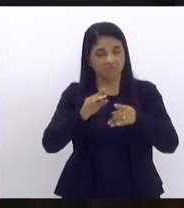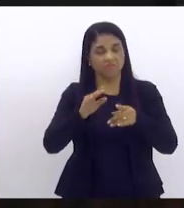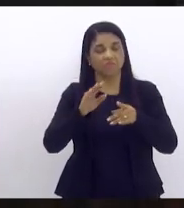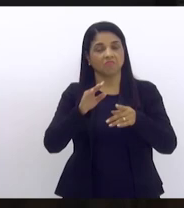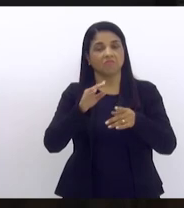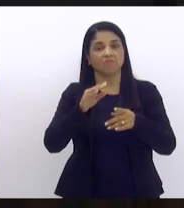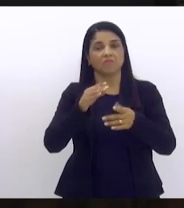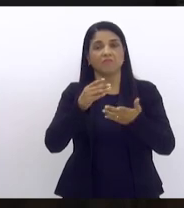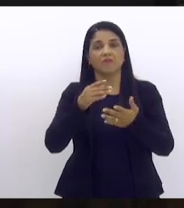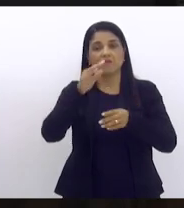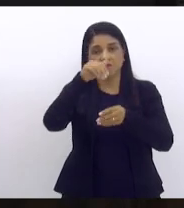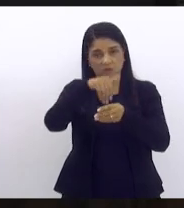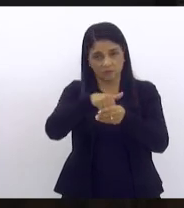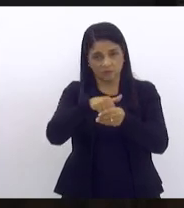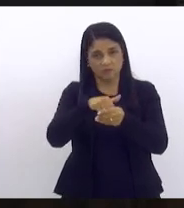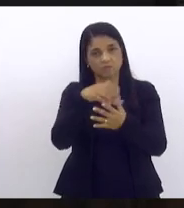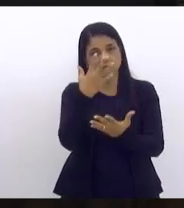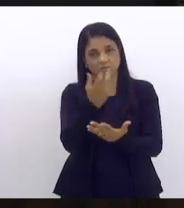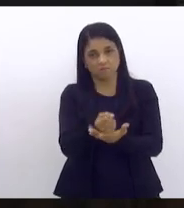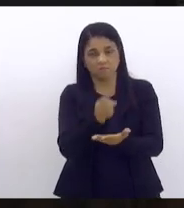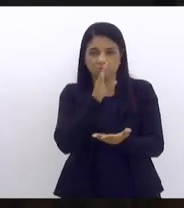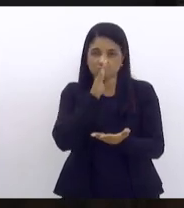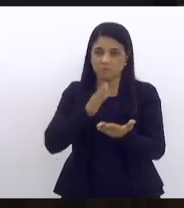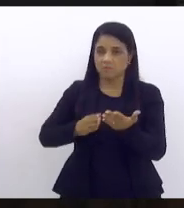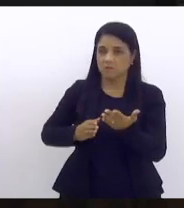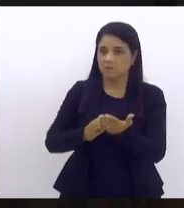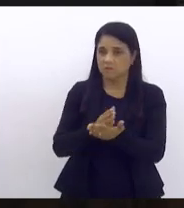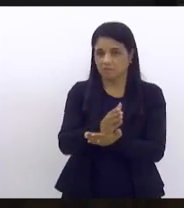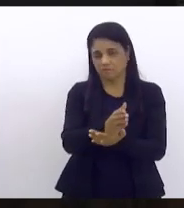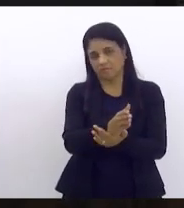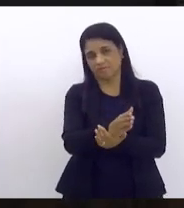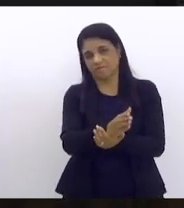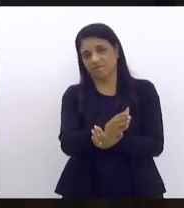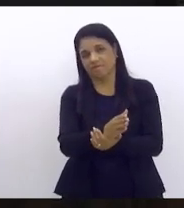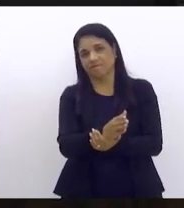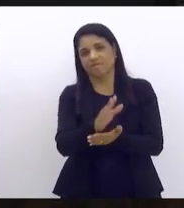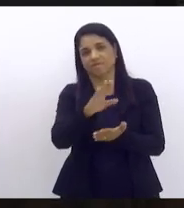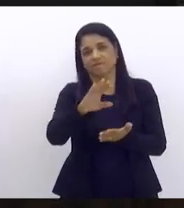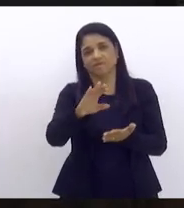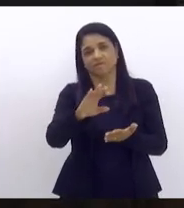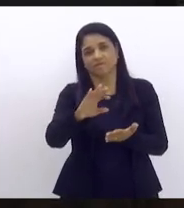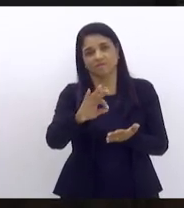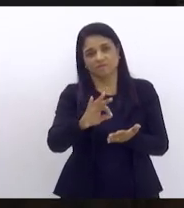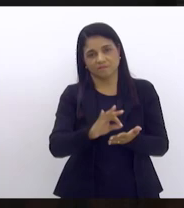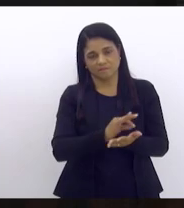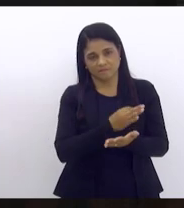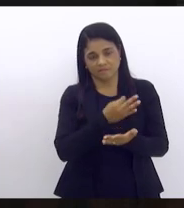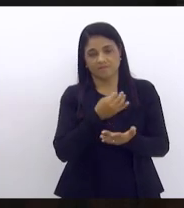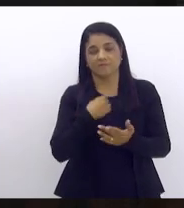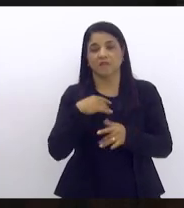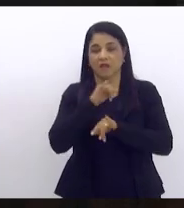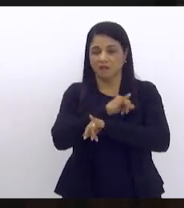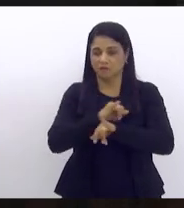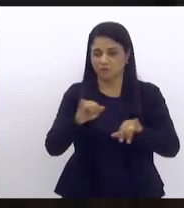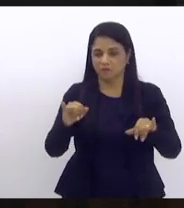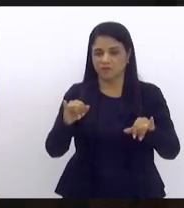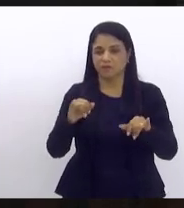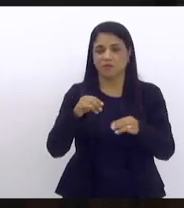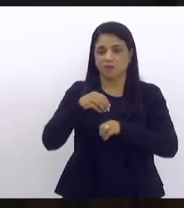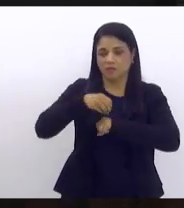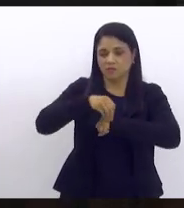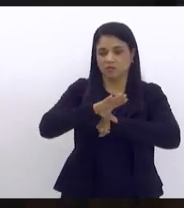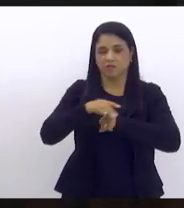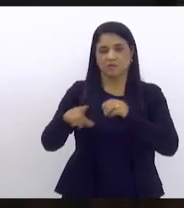a discussão. Em votação, os senhores que aprovam, permaneçam como estão. Aprovado, vai a promulgação. Anuncio,